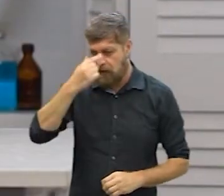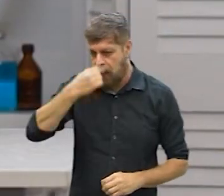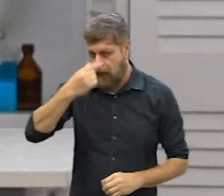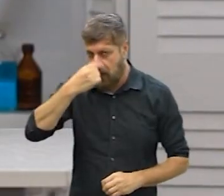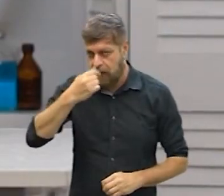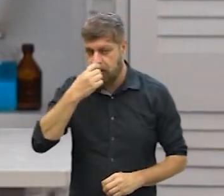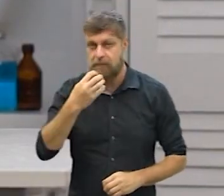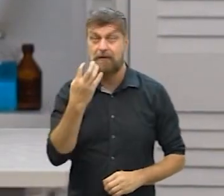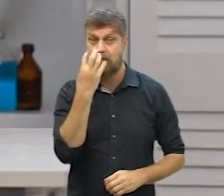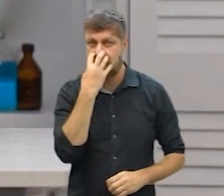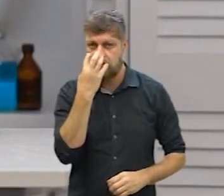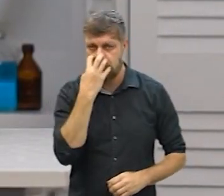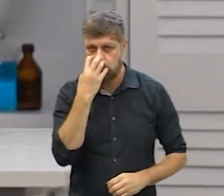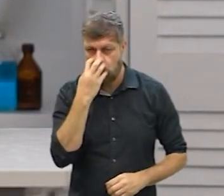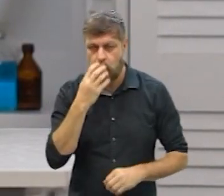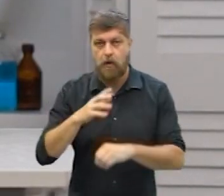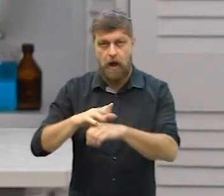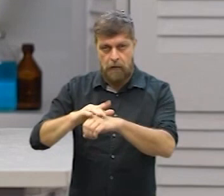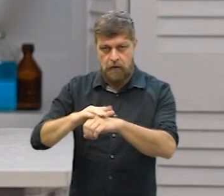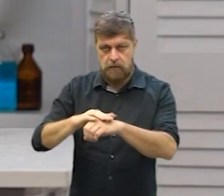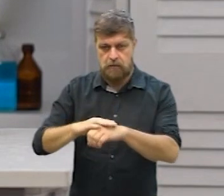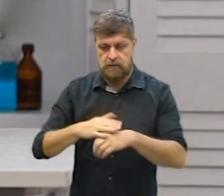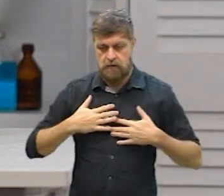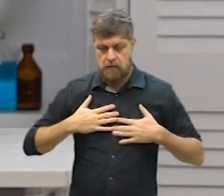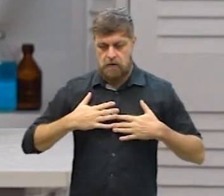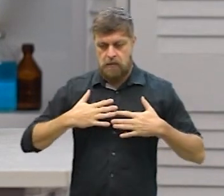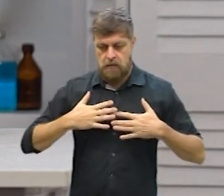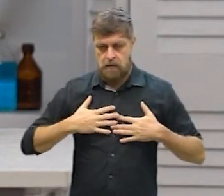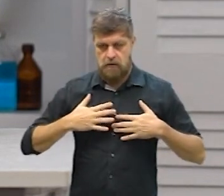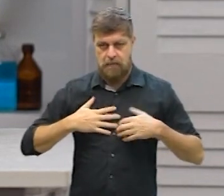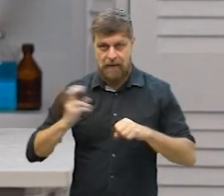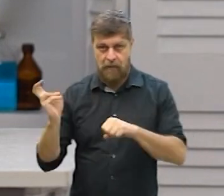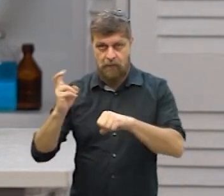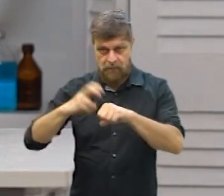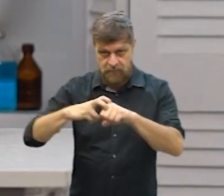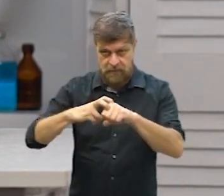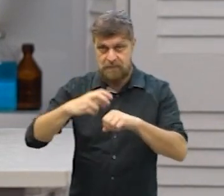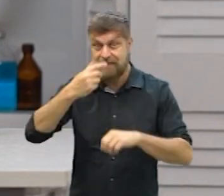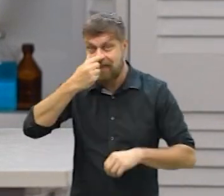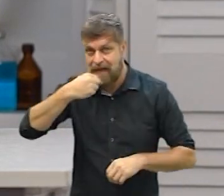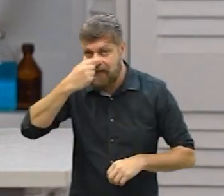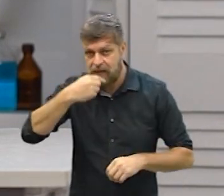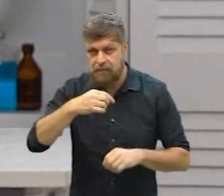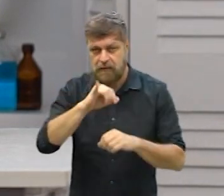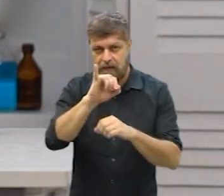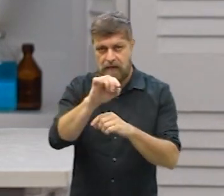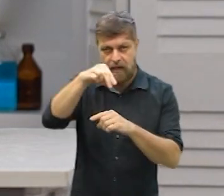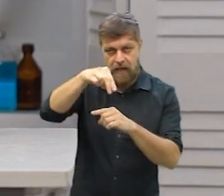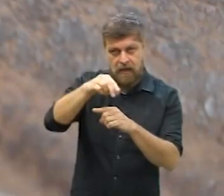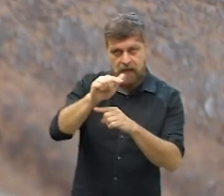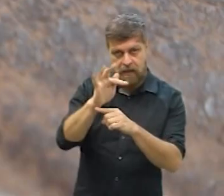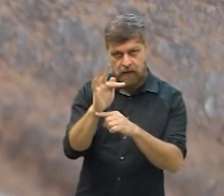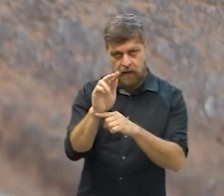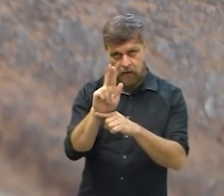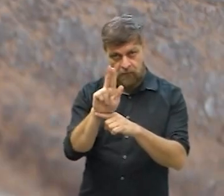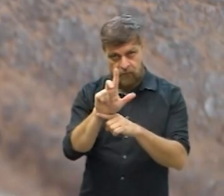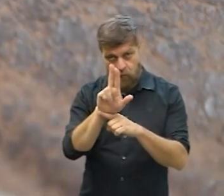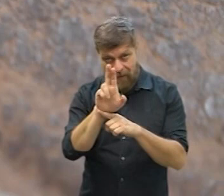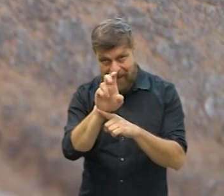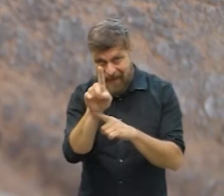A gripe canina ou influenza canina é uma doença respiratória causada por um tipo de vírus da gripe, o influenza